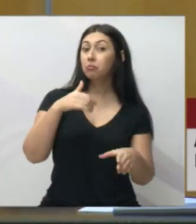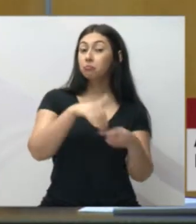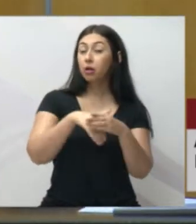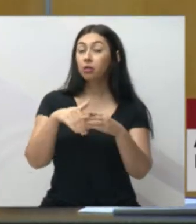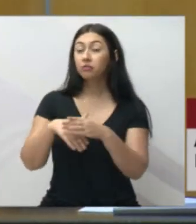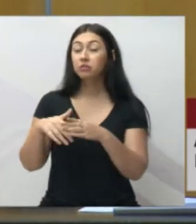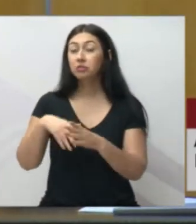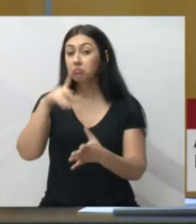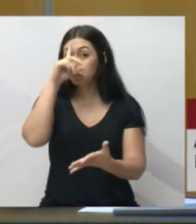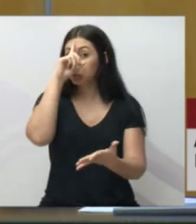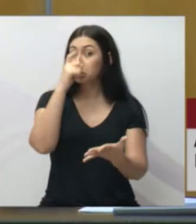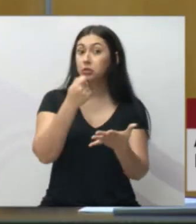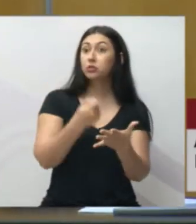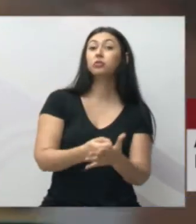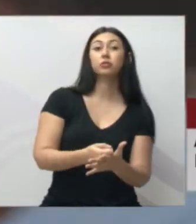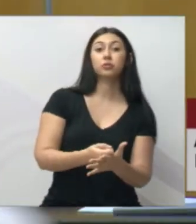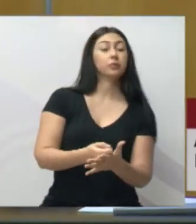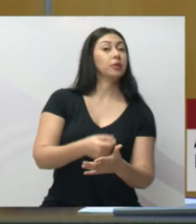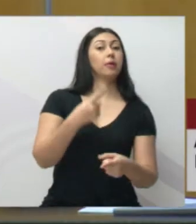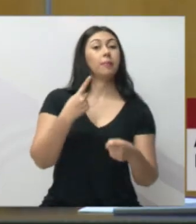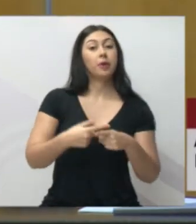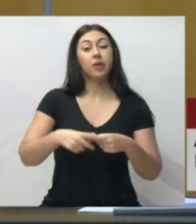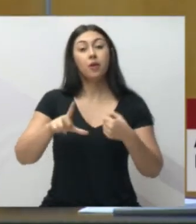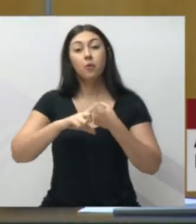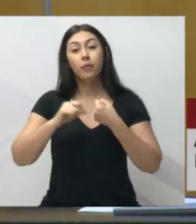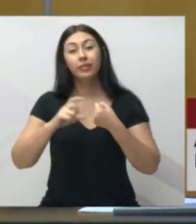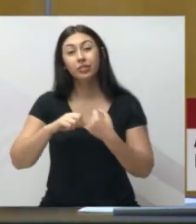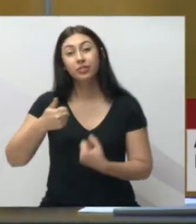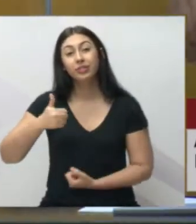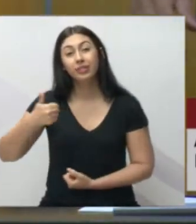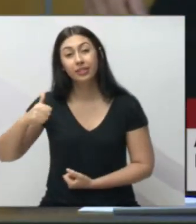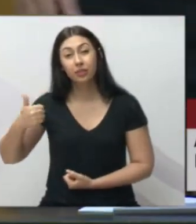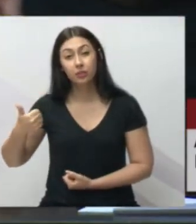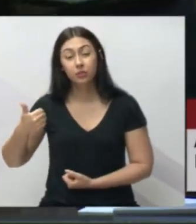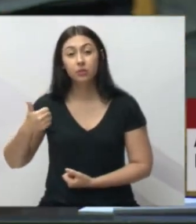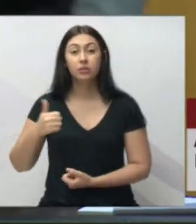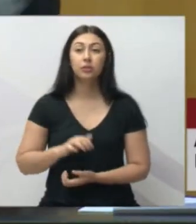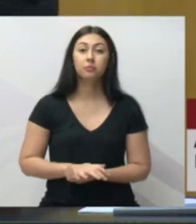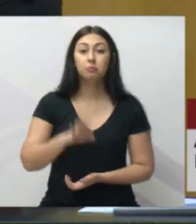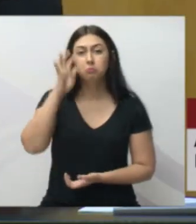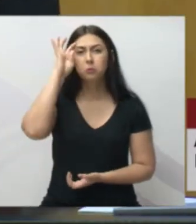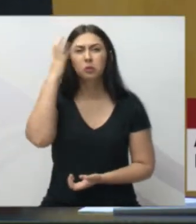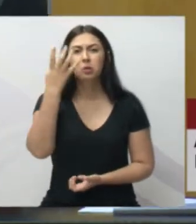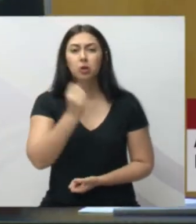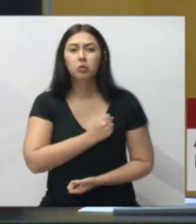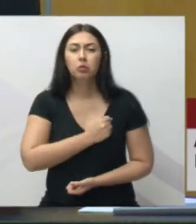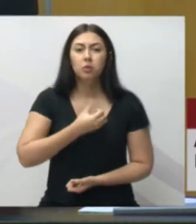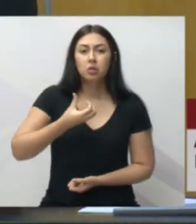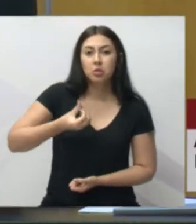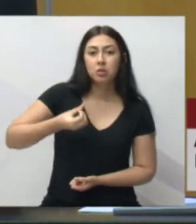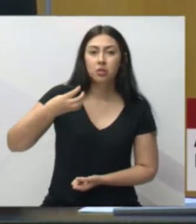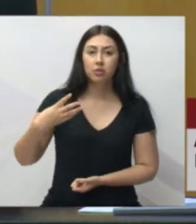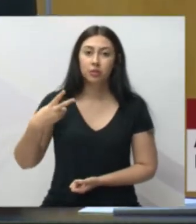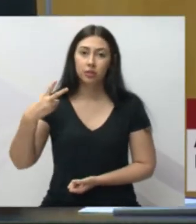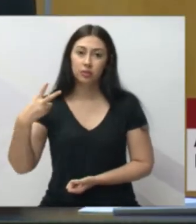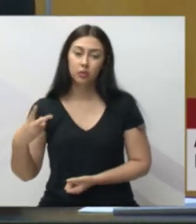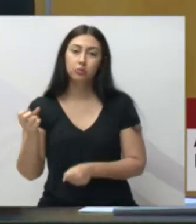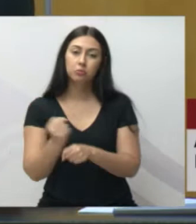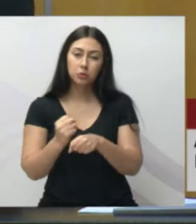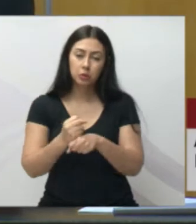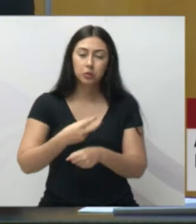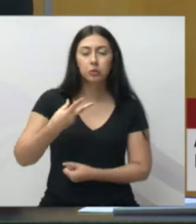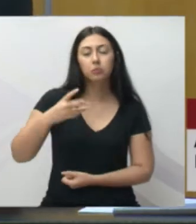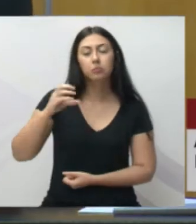colegiada, considerando que o artigo 111 da resolução de número 642, de 29 de setembro de